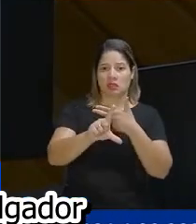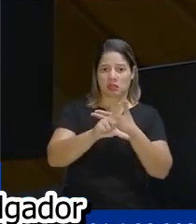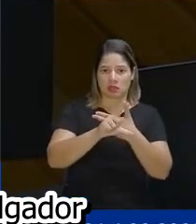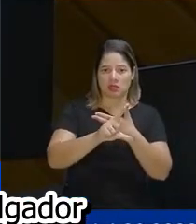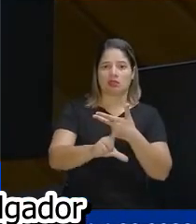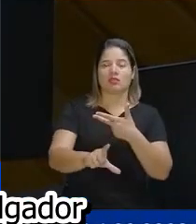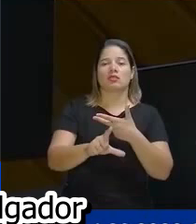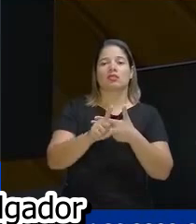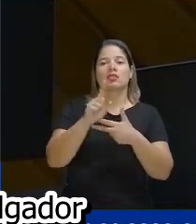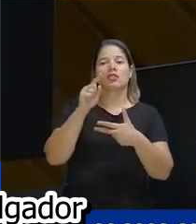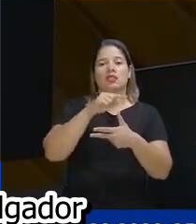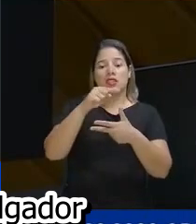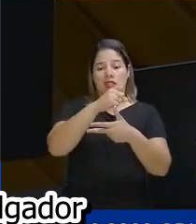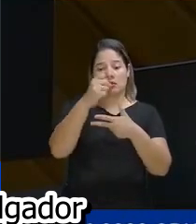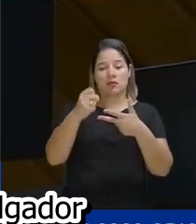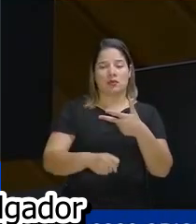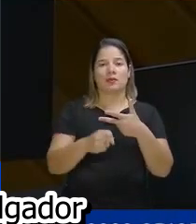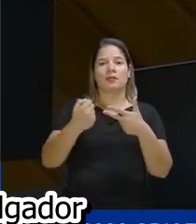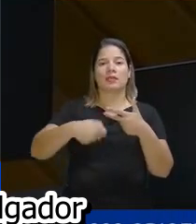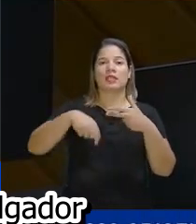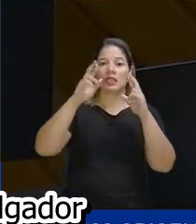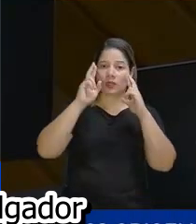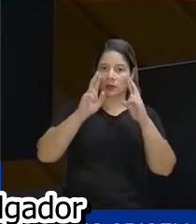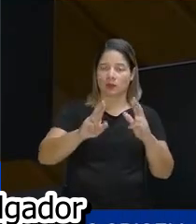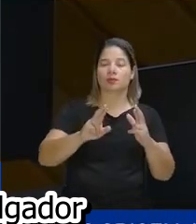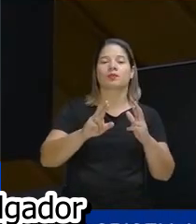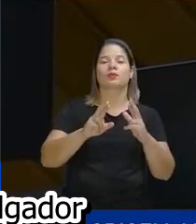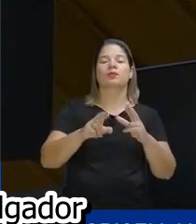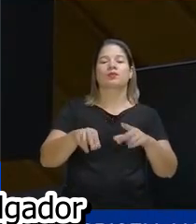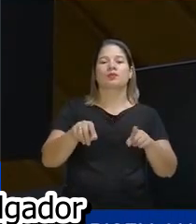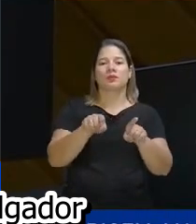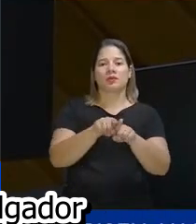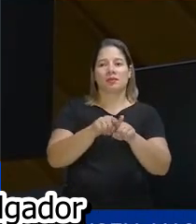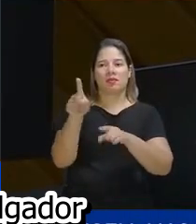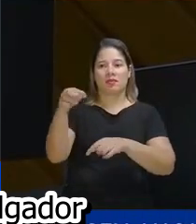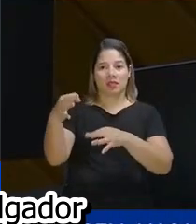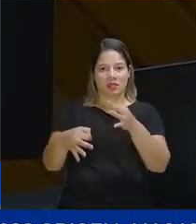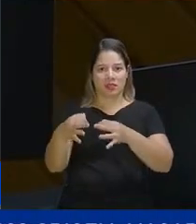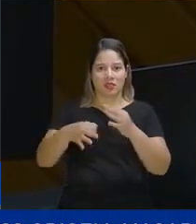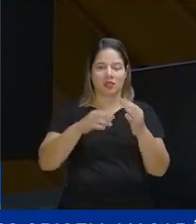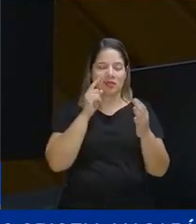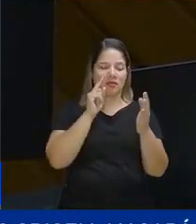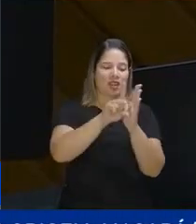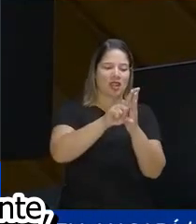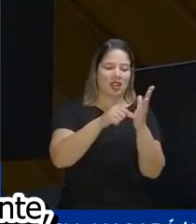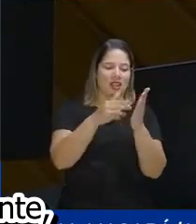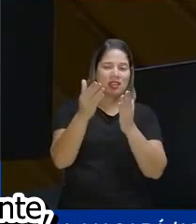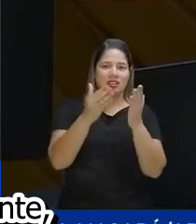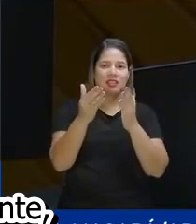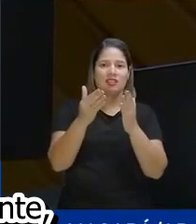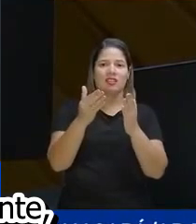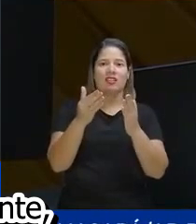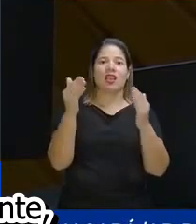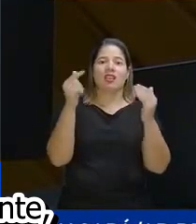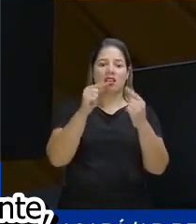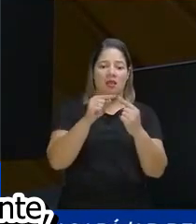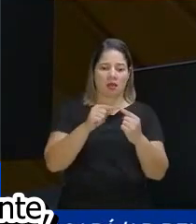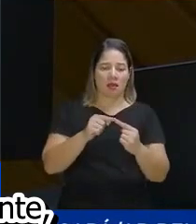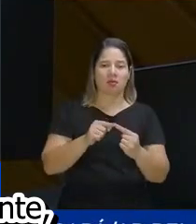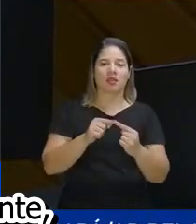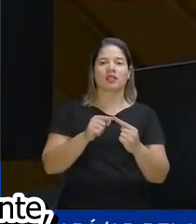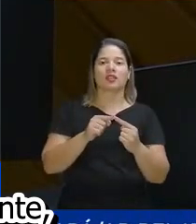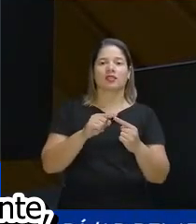demais poderes, sobretudo pelo julgador, quando do exercício de interpretar e aplicar a lei. Em tempo, ao contrário do que